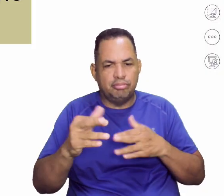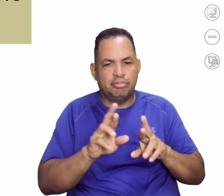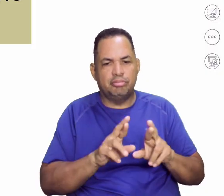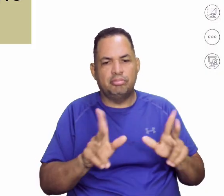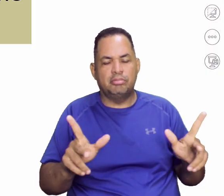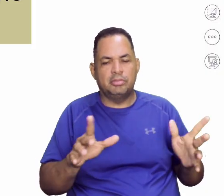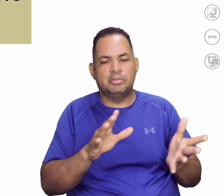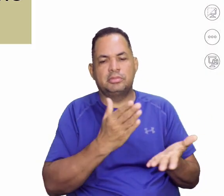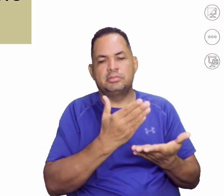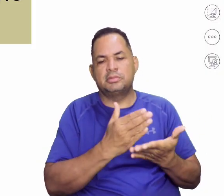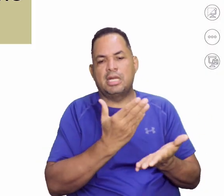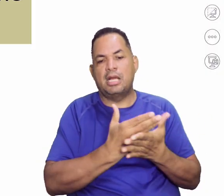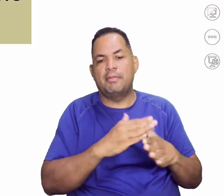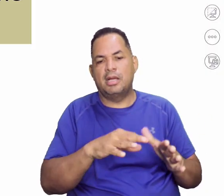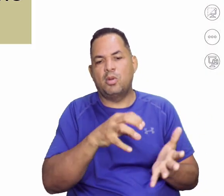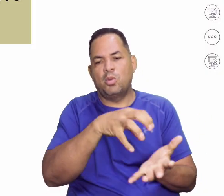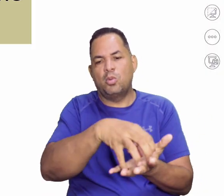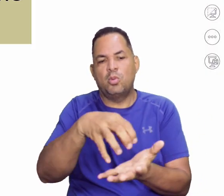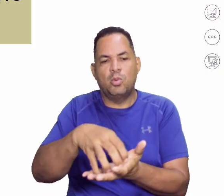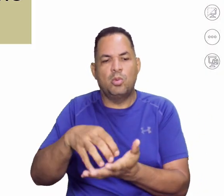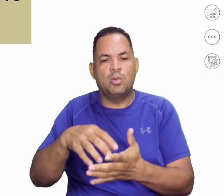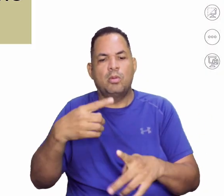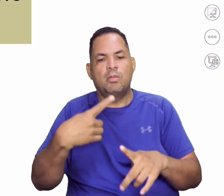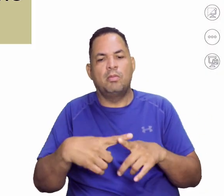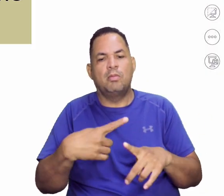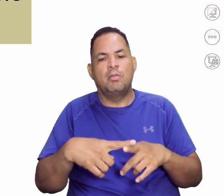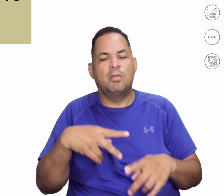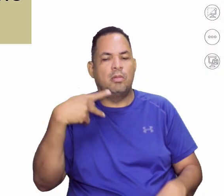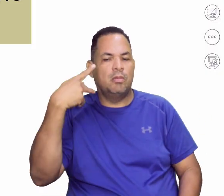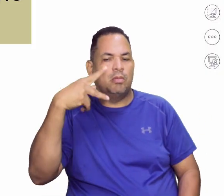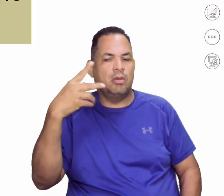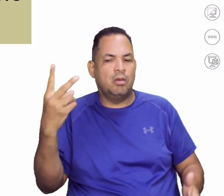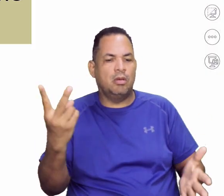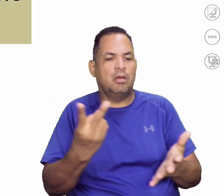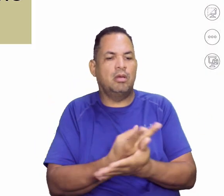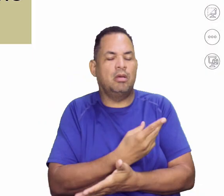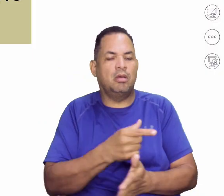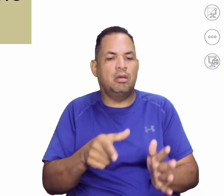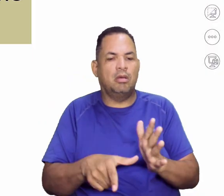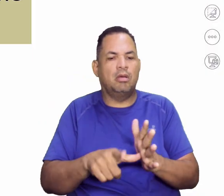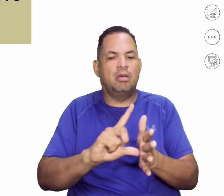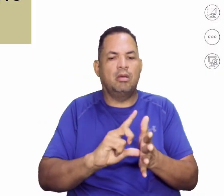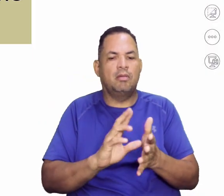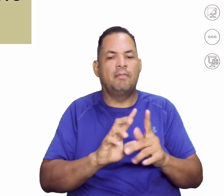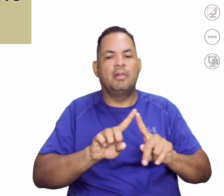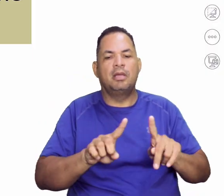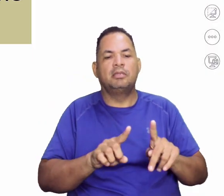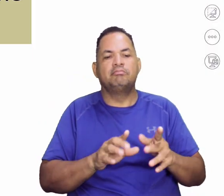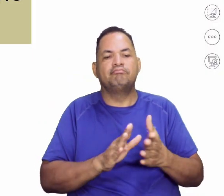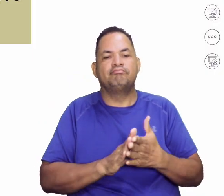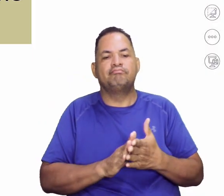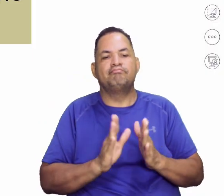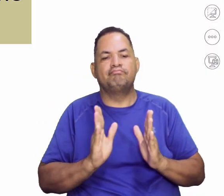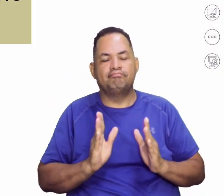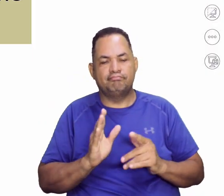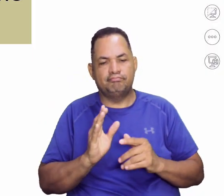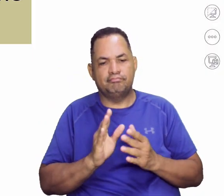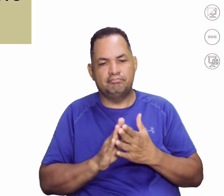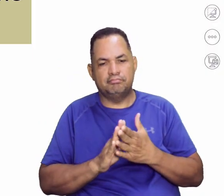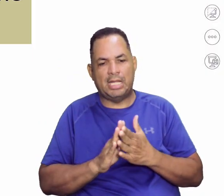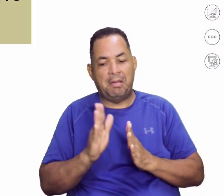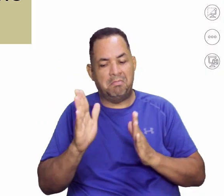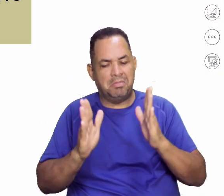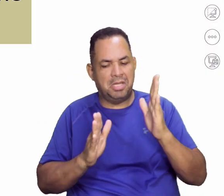de descolonização, pois a independência política ocorreu antes, mas o país manteve